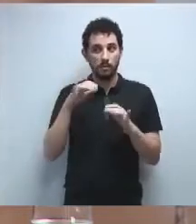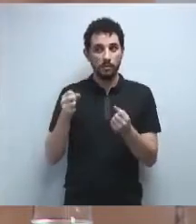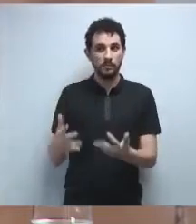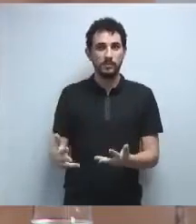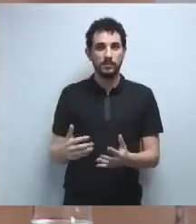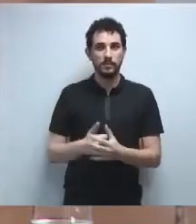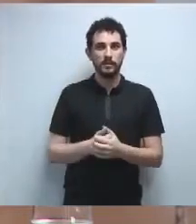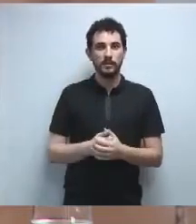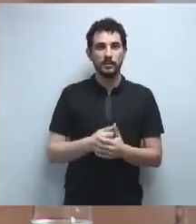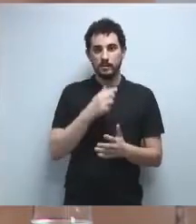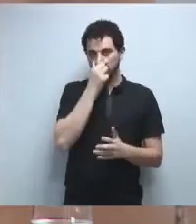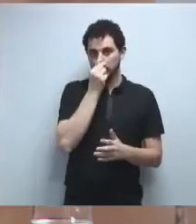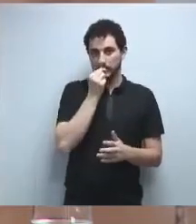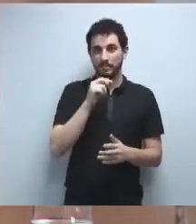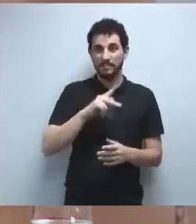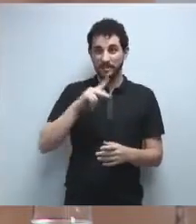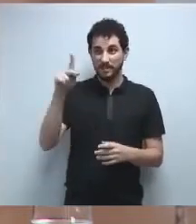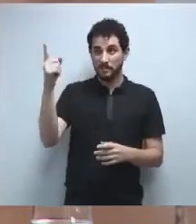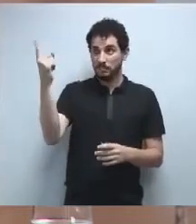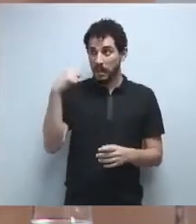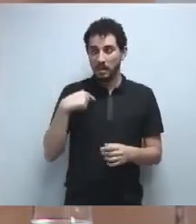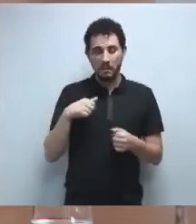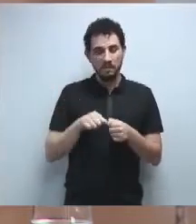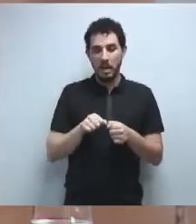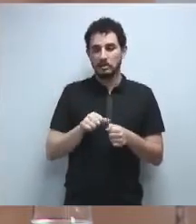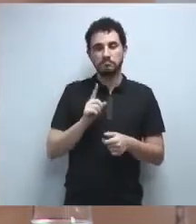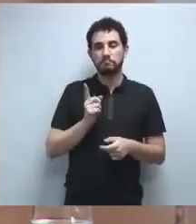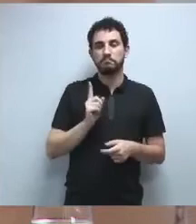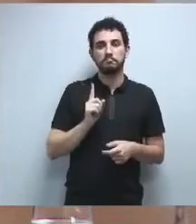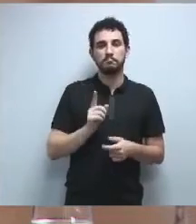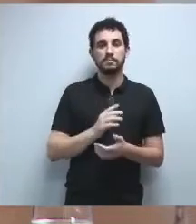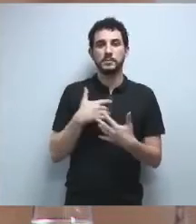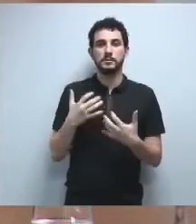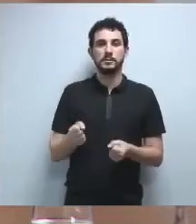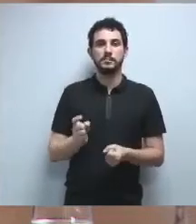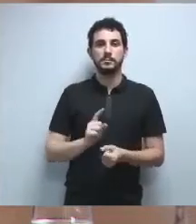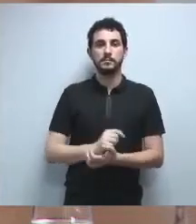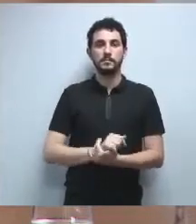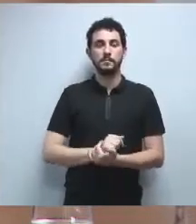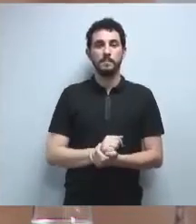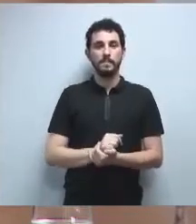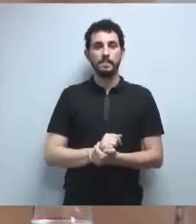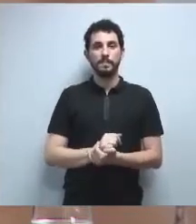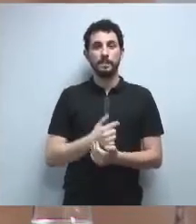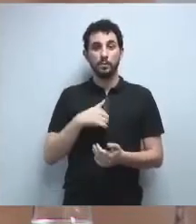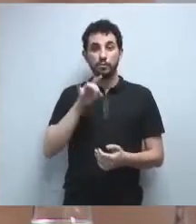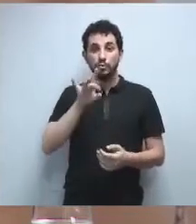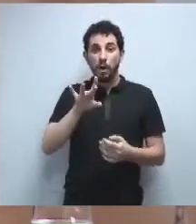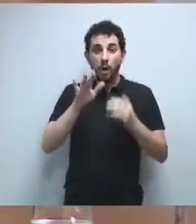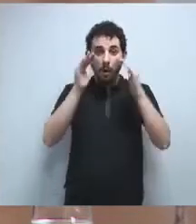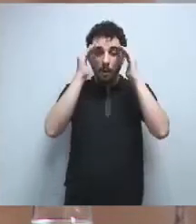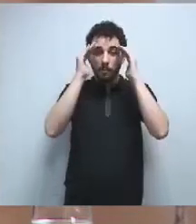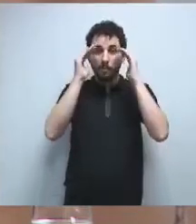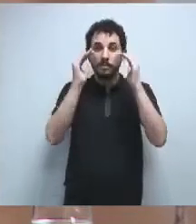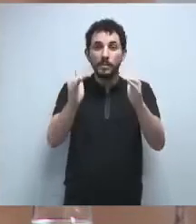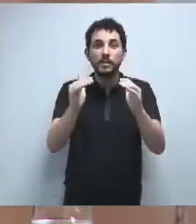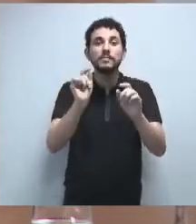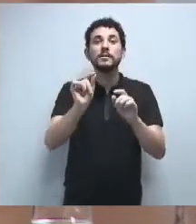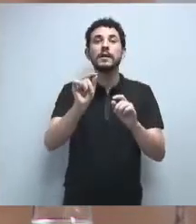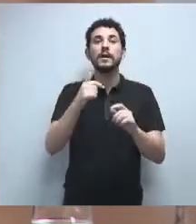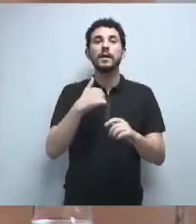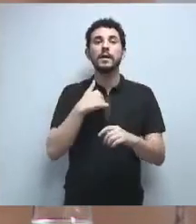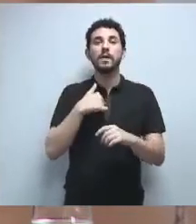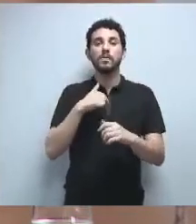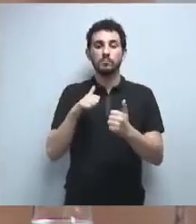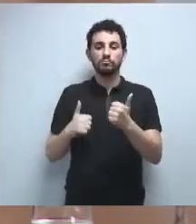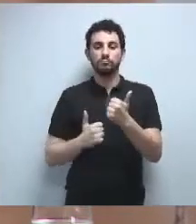nem que o presidente me mandar eu faço eu só obedeço ordem acre de quem eu estou